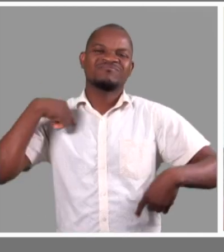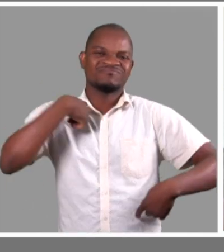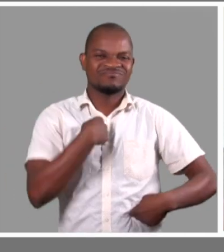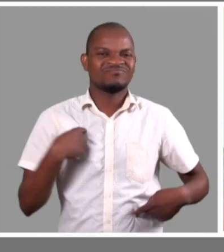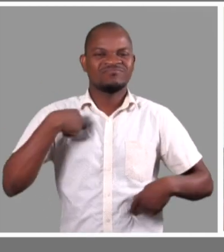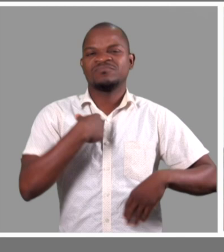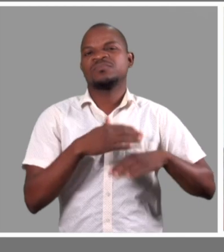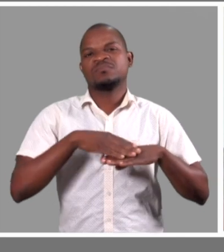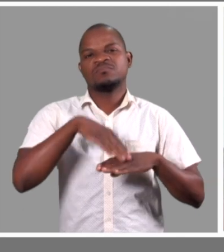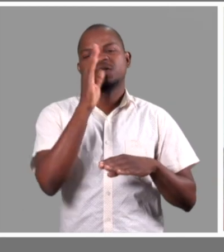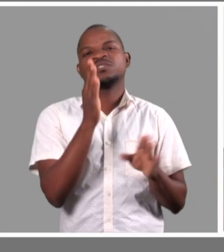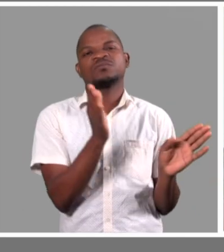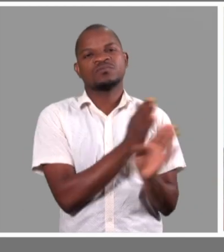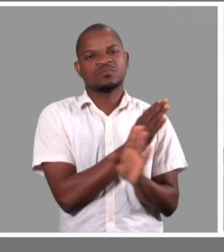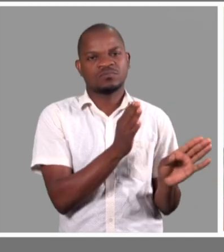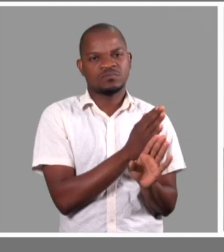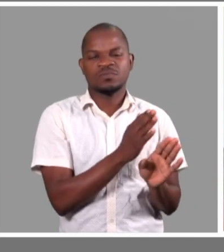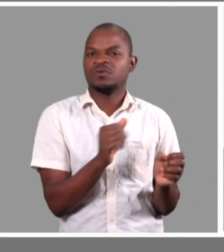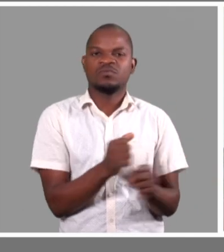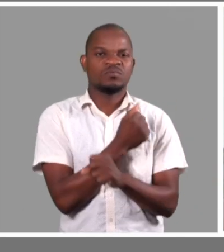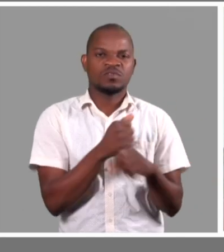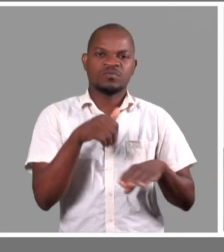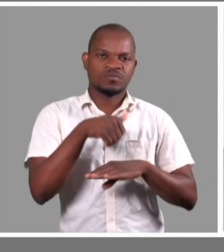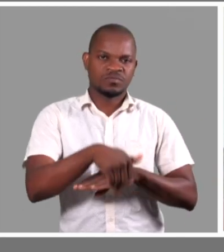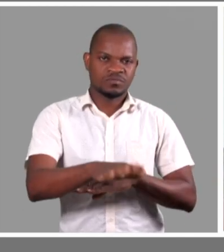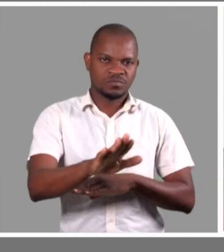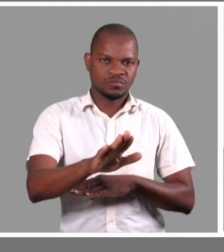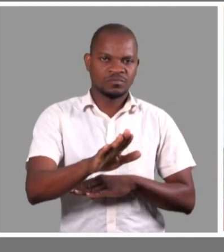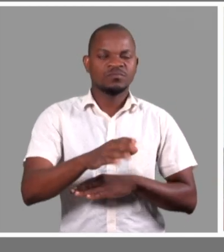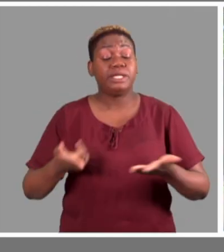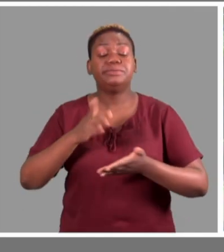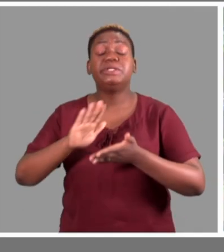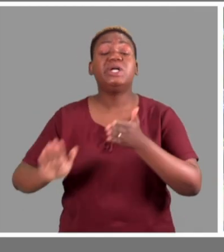sofrimento, não dá para tu aguentar.